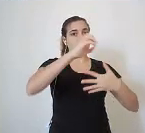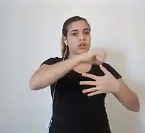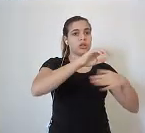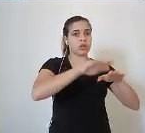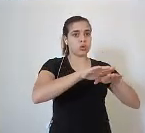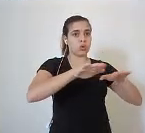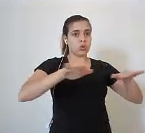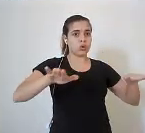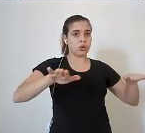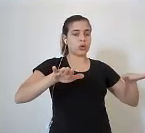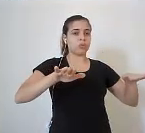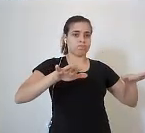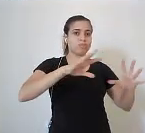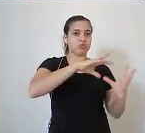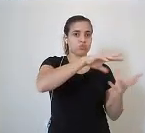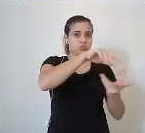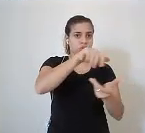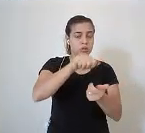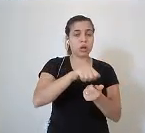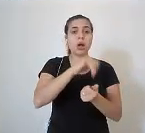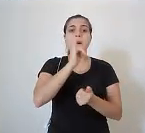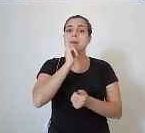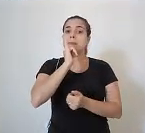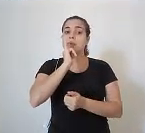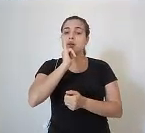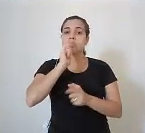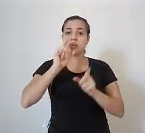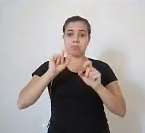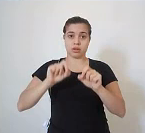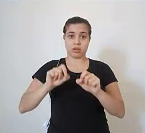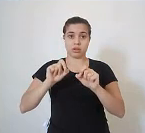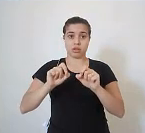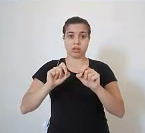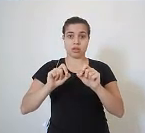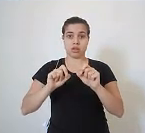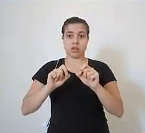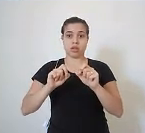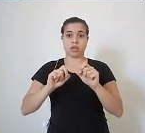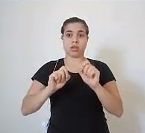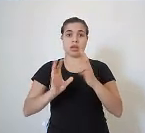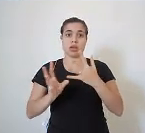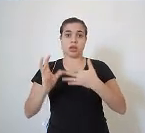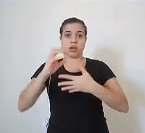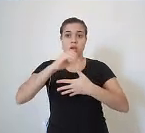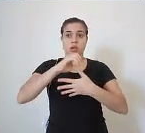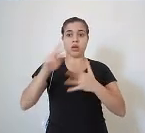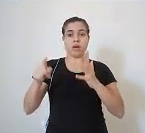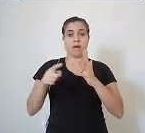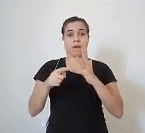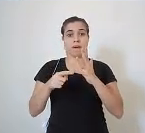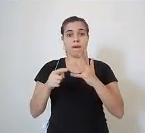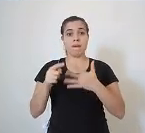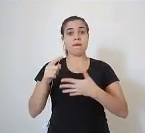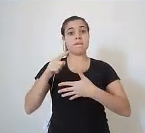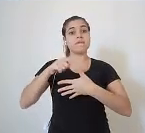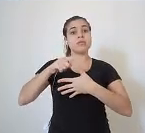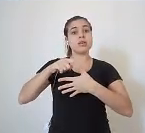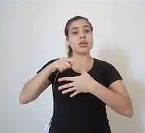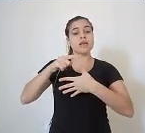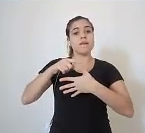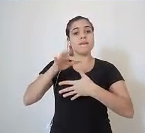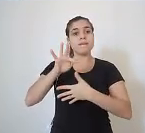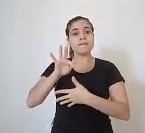conceitos, né, que se diferem da cadeia terrestre. Por exemplo, os organismos produtores, em